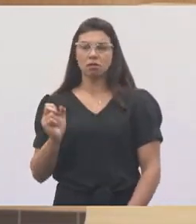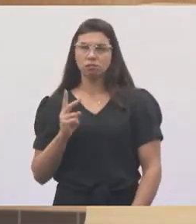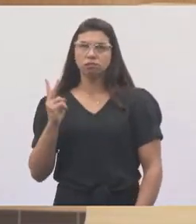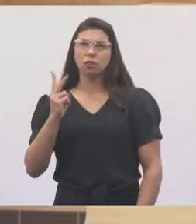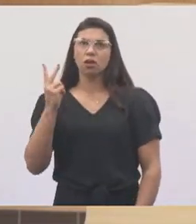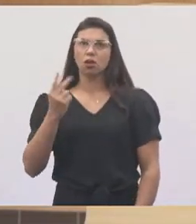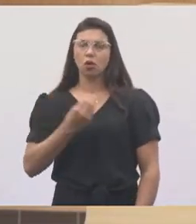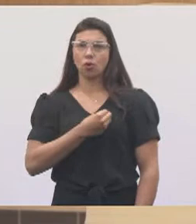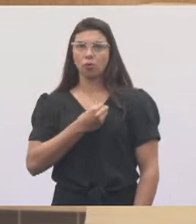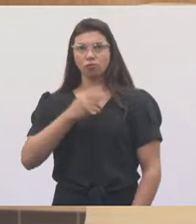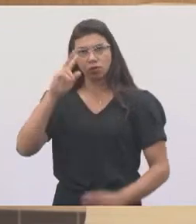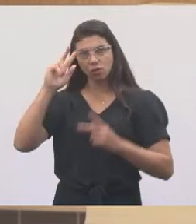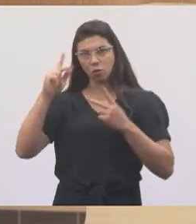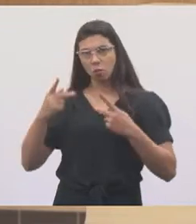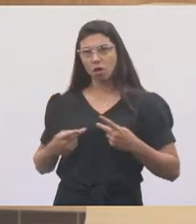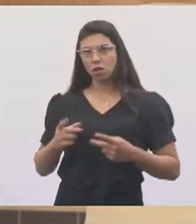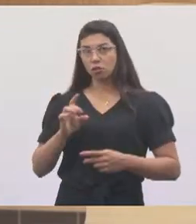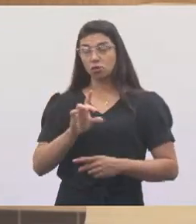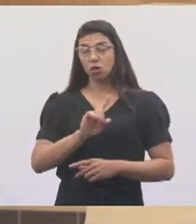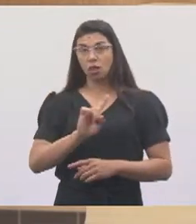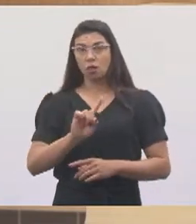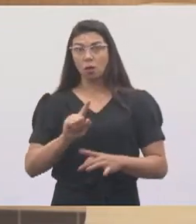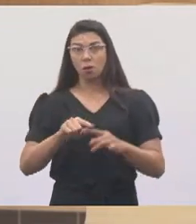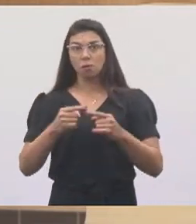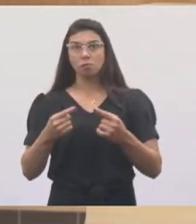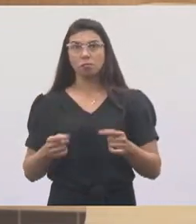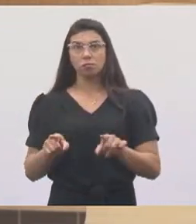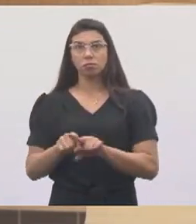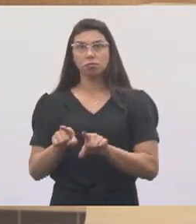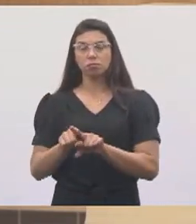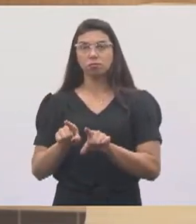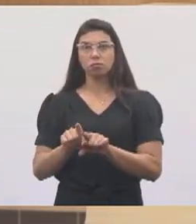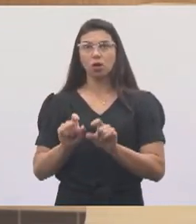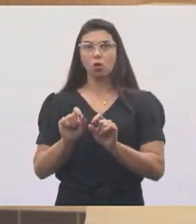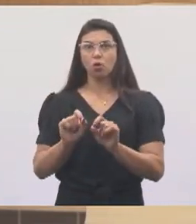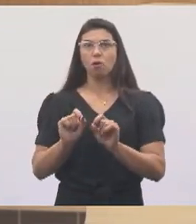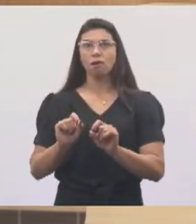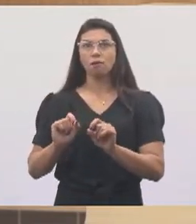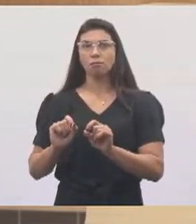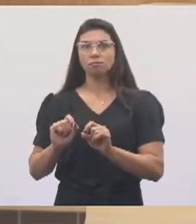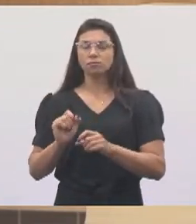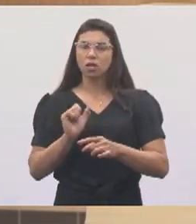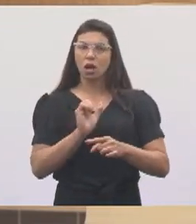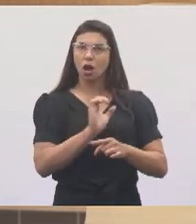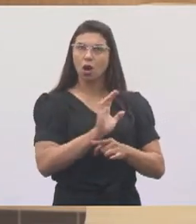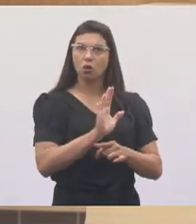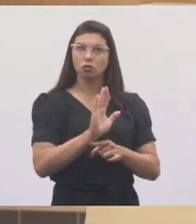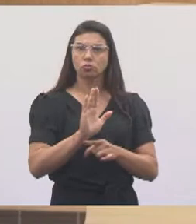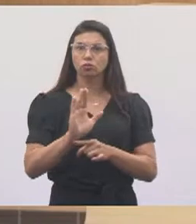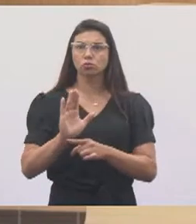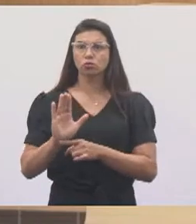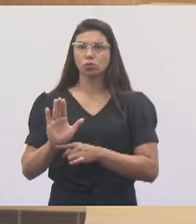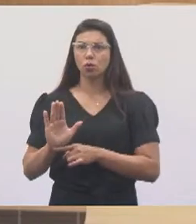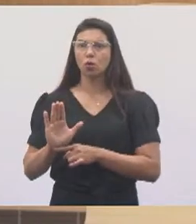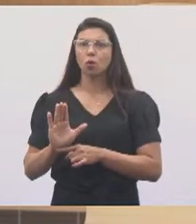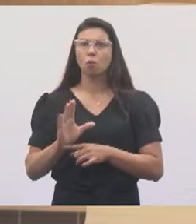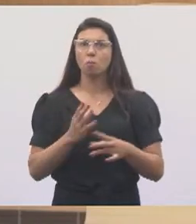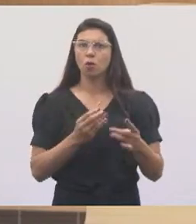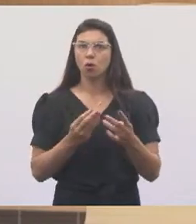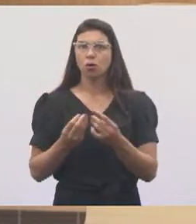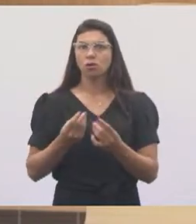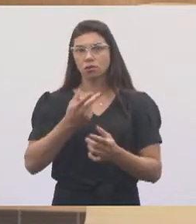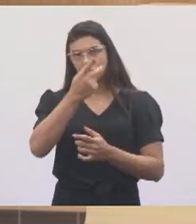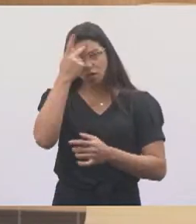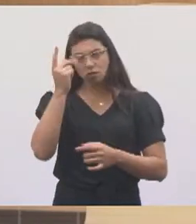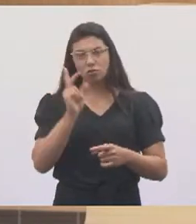vida humana, mas também que socorreu muito nós, protetores, ativistas da causa